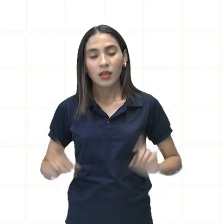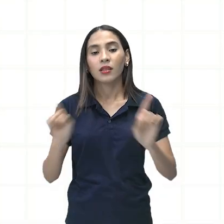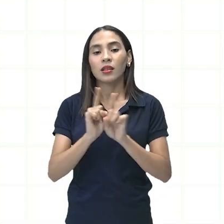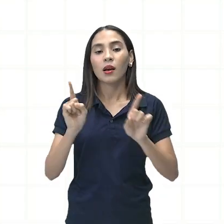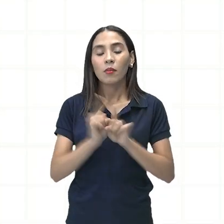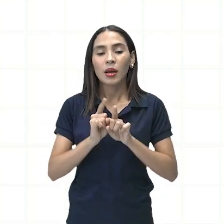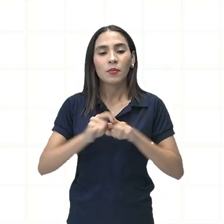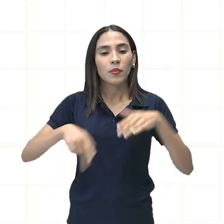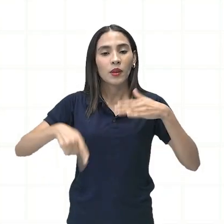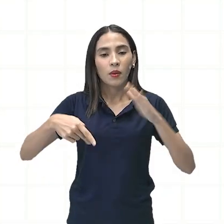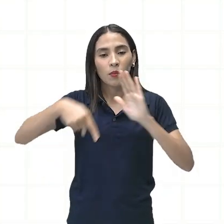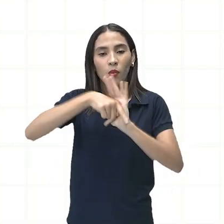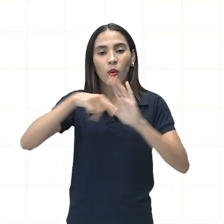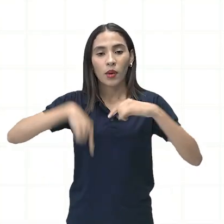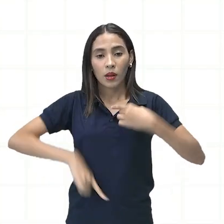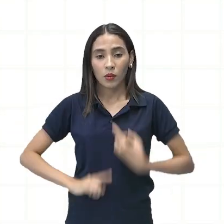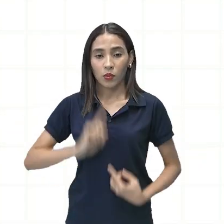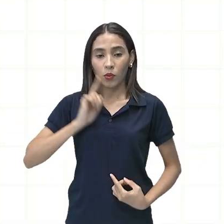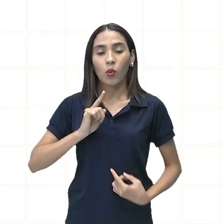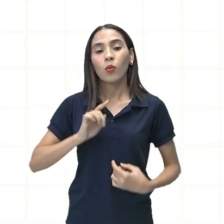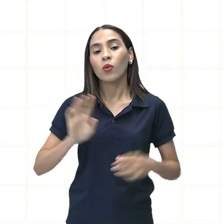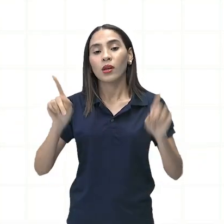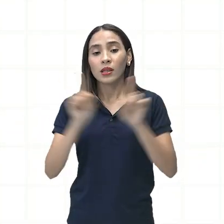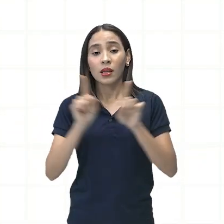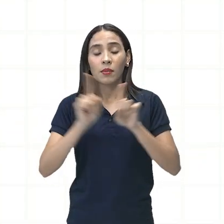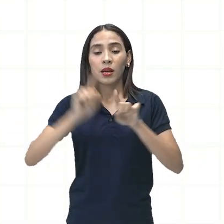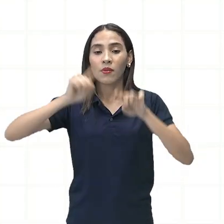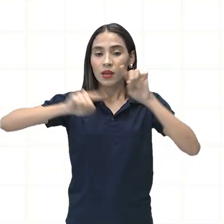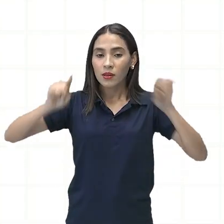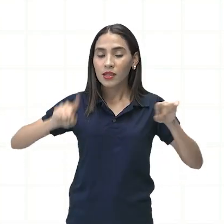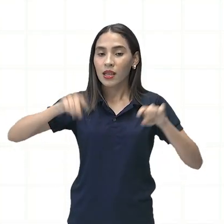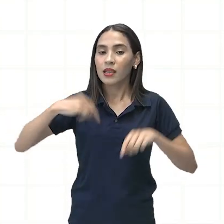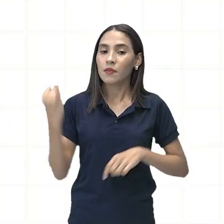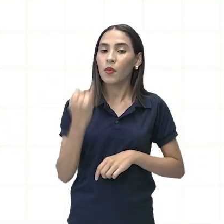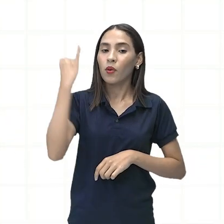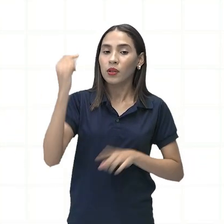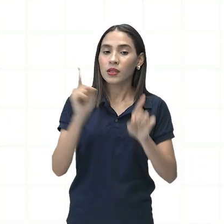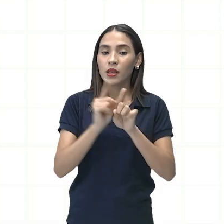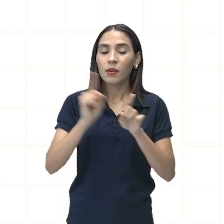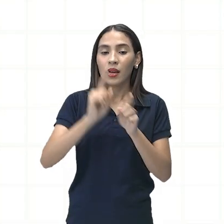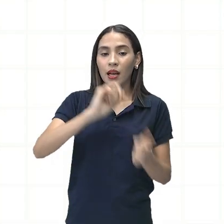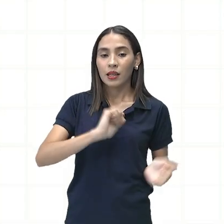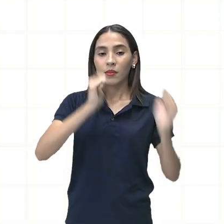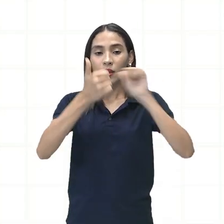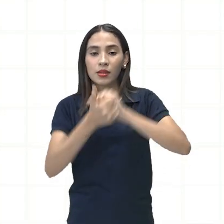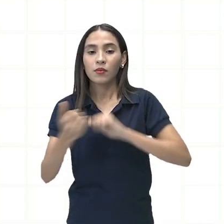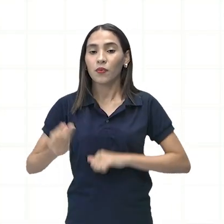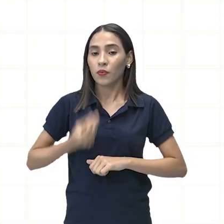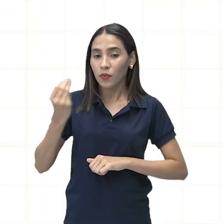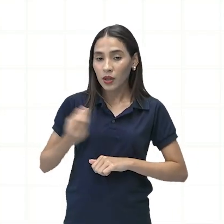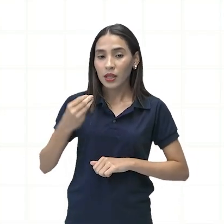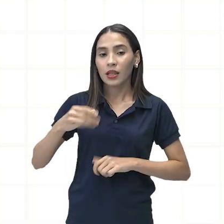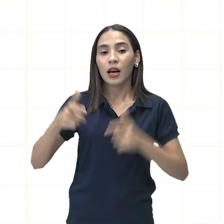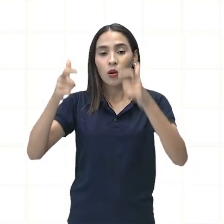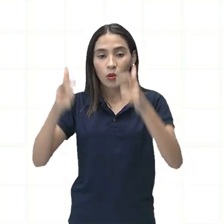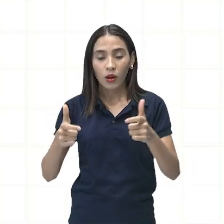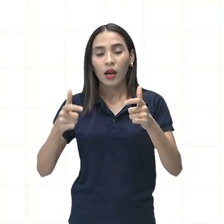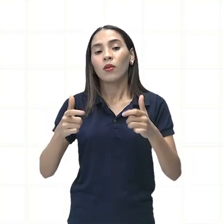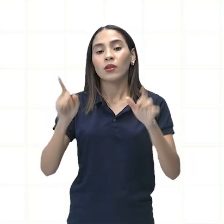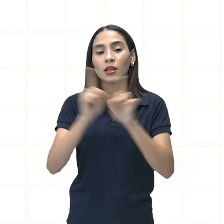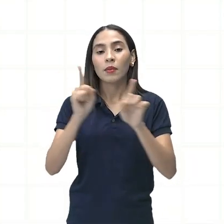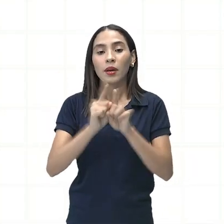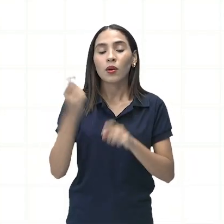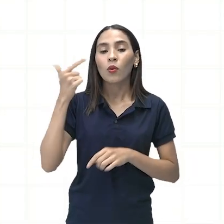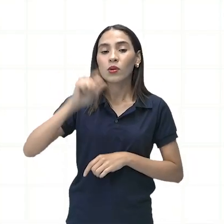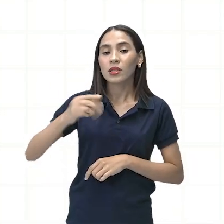e fisiológicas entre os organismos. Essa variedade é fundamental para a adaptação das espécies ao ambiente e para a